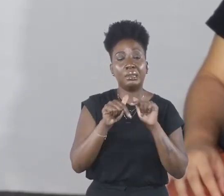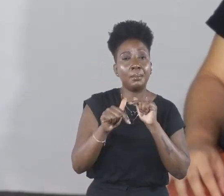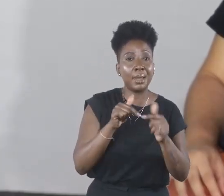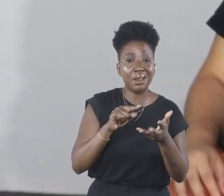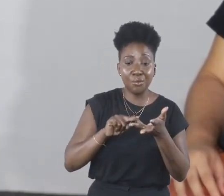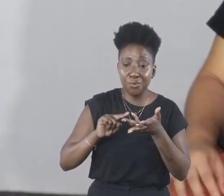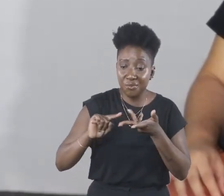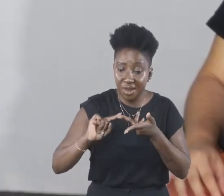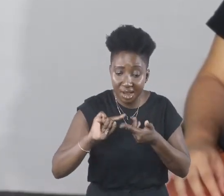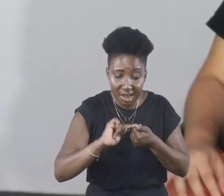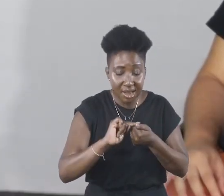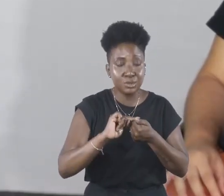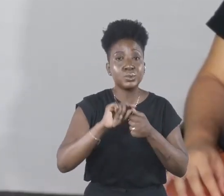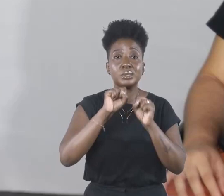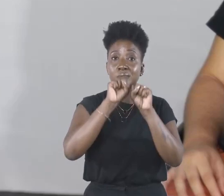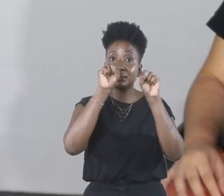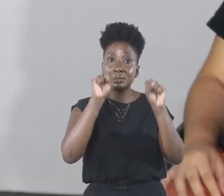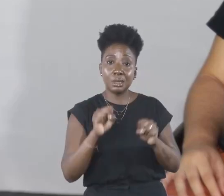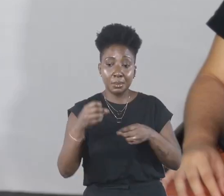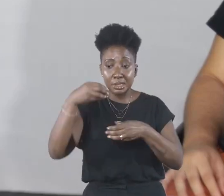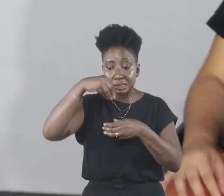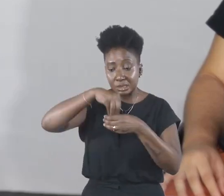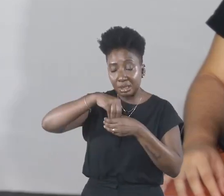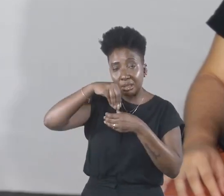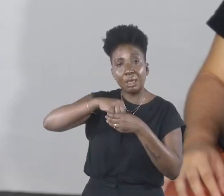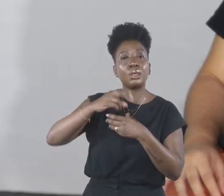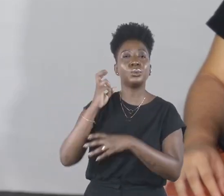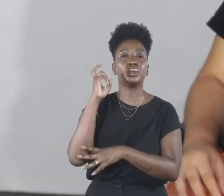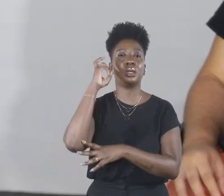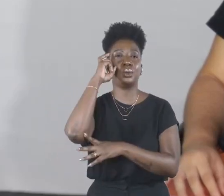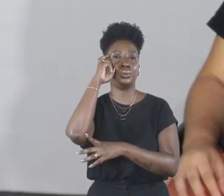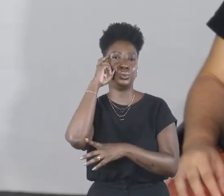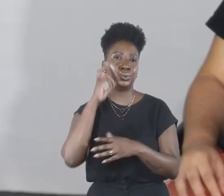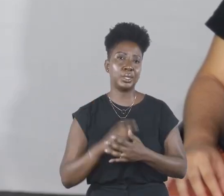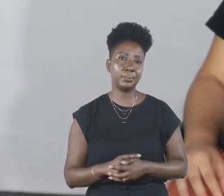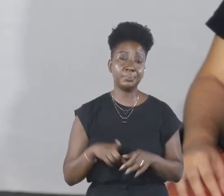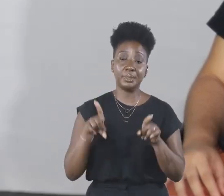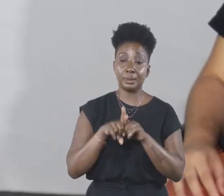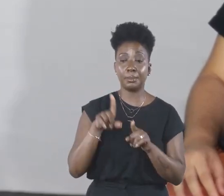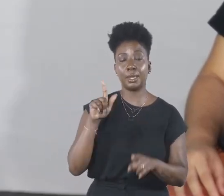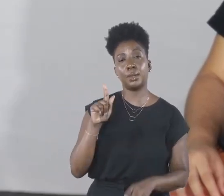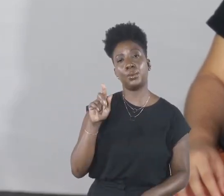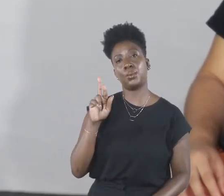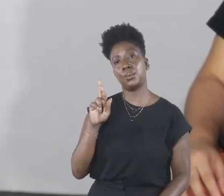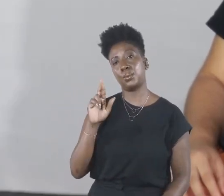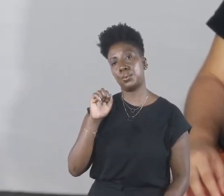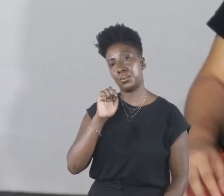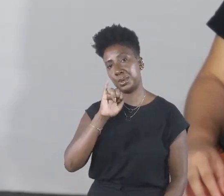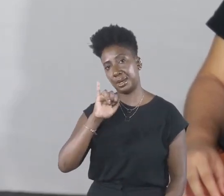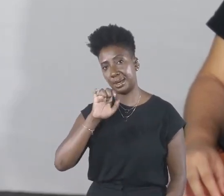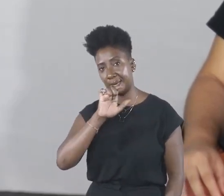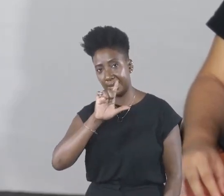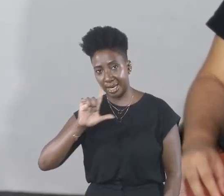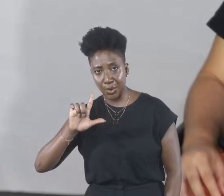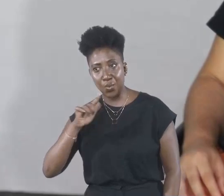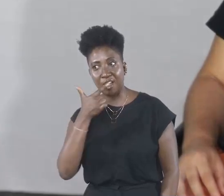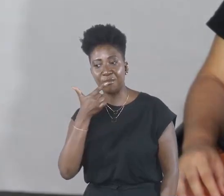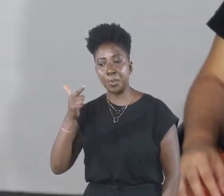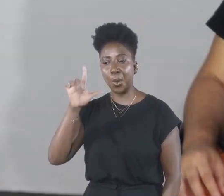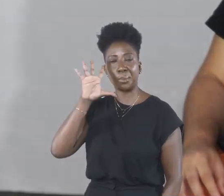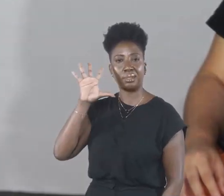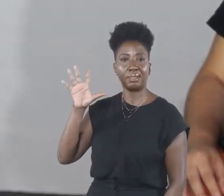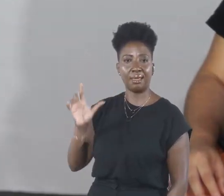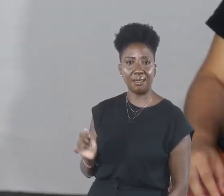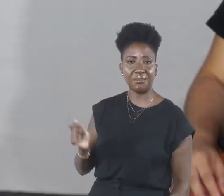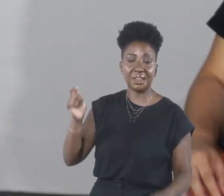com história. É um griot, tem um griot, não sei se vocês sabem o que é um griot. O griot é uma etnia no Senegal que só